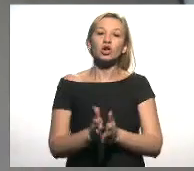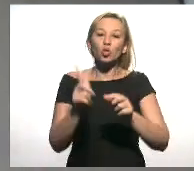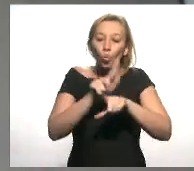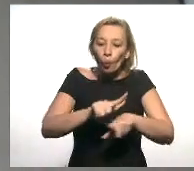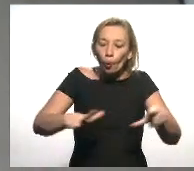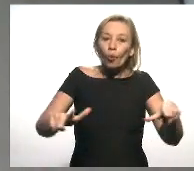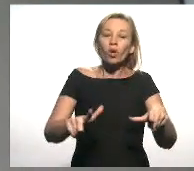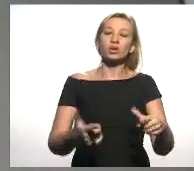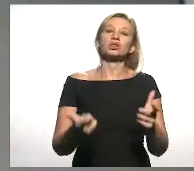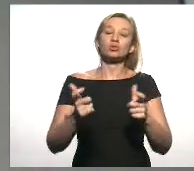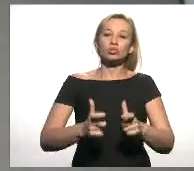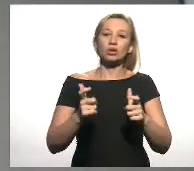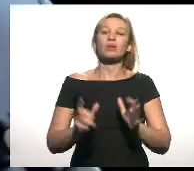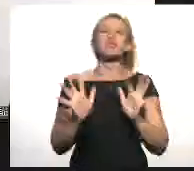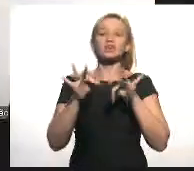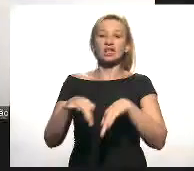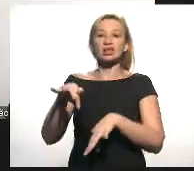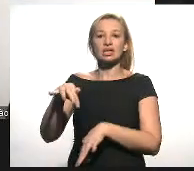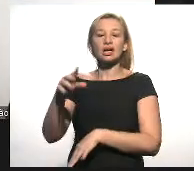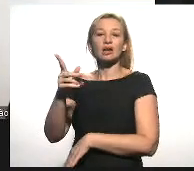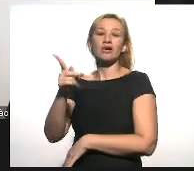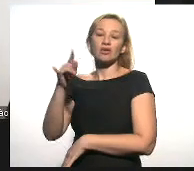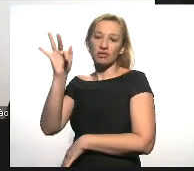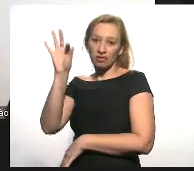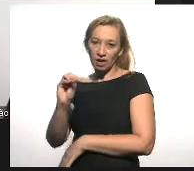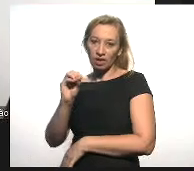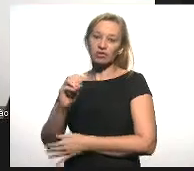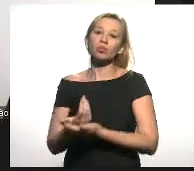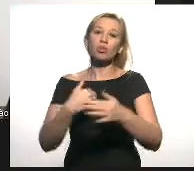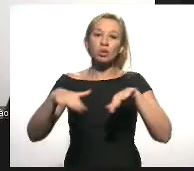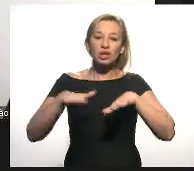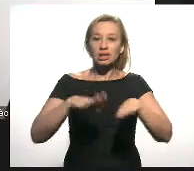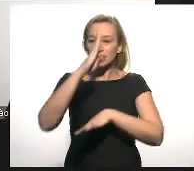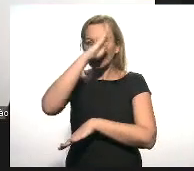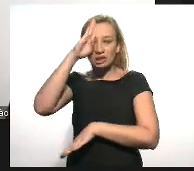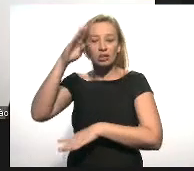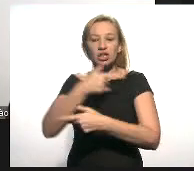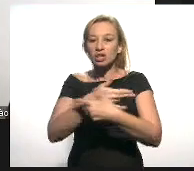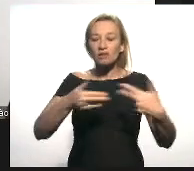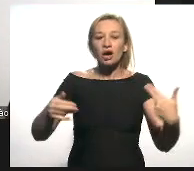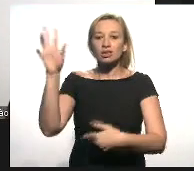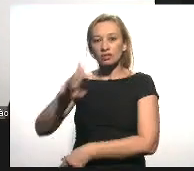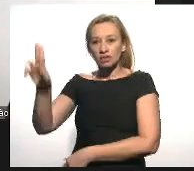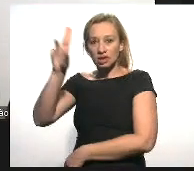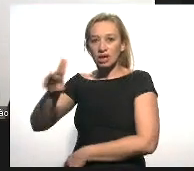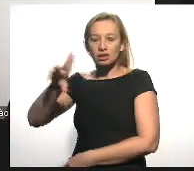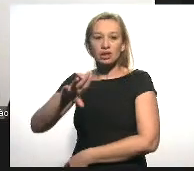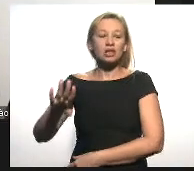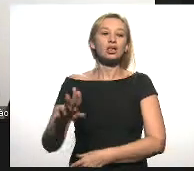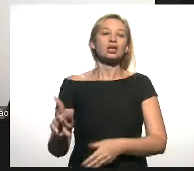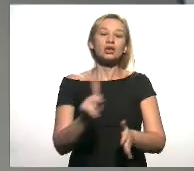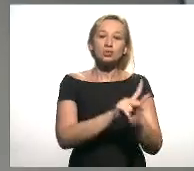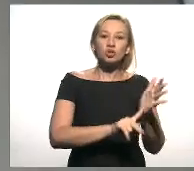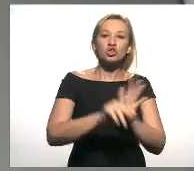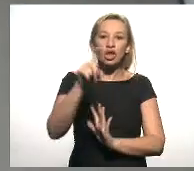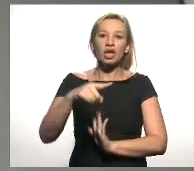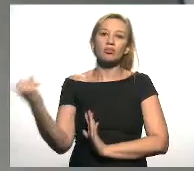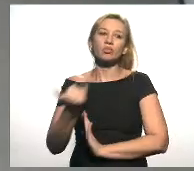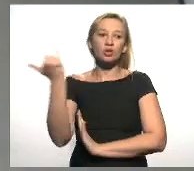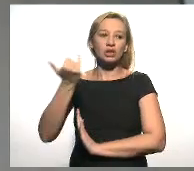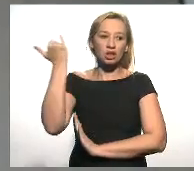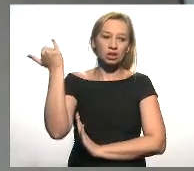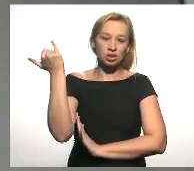Acho que o debate para concluir, por favor, Flávio, hoje mobiliza acadêmicos de várias universidades e esse projeto é parte importante desse